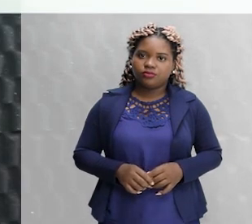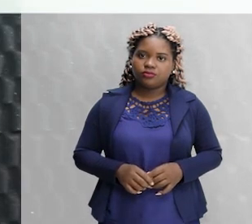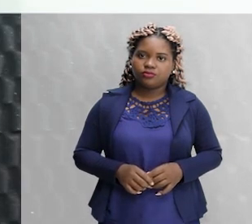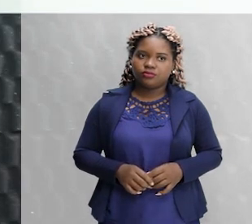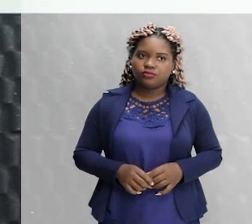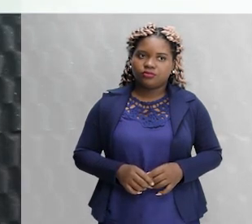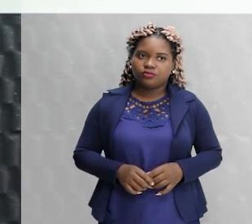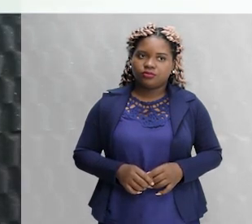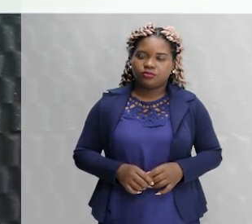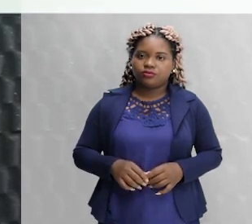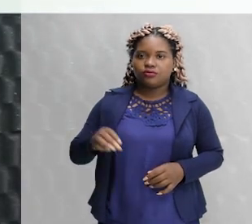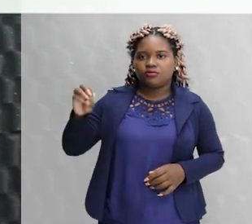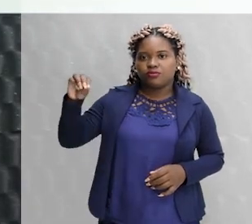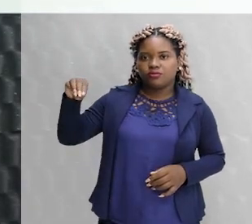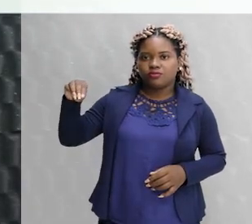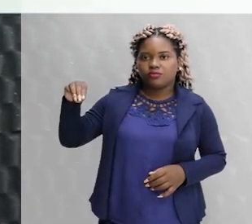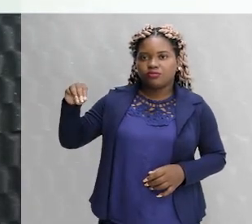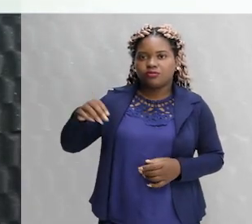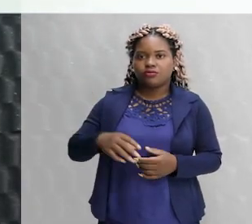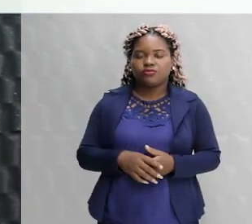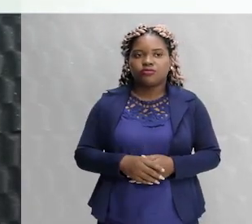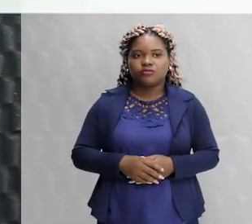vai ser igual.